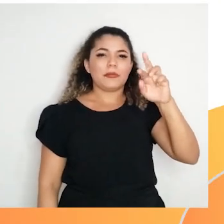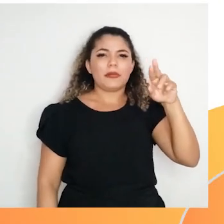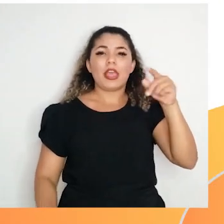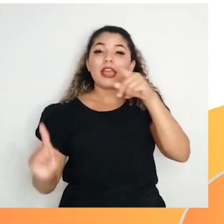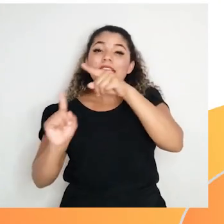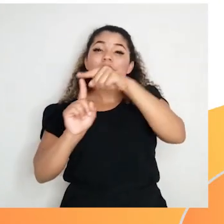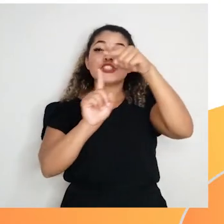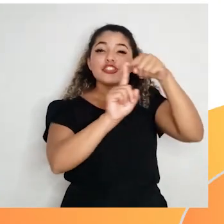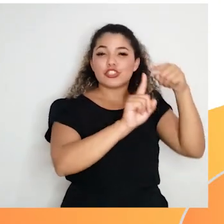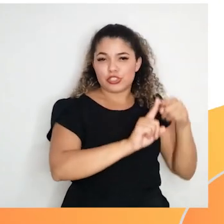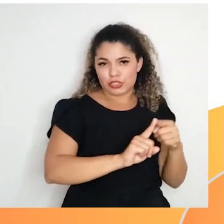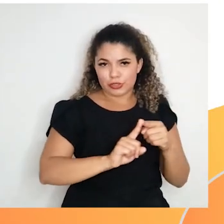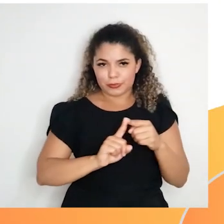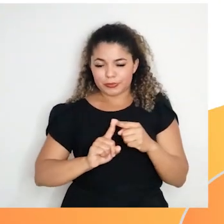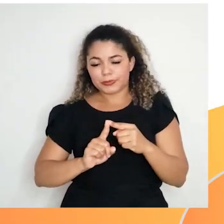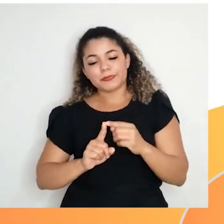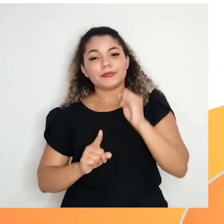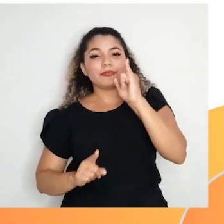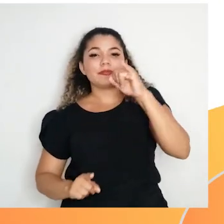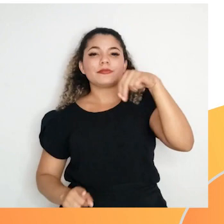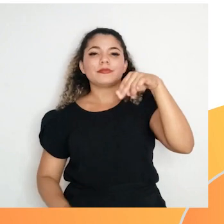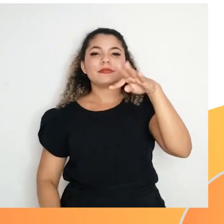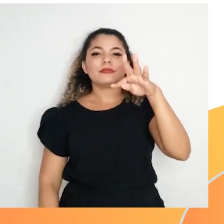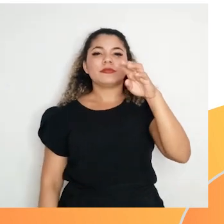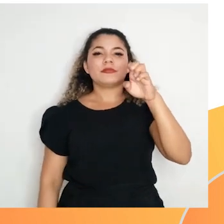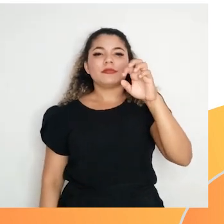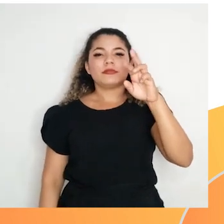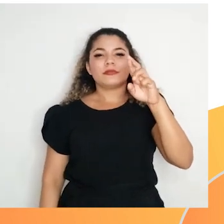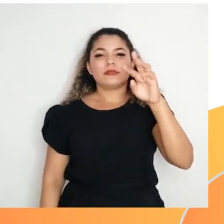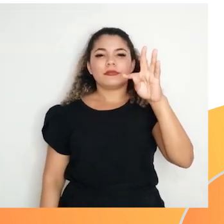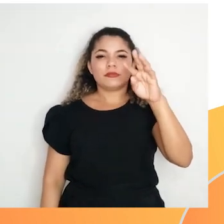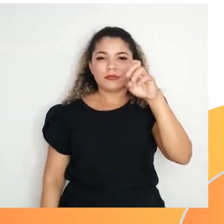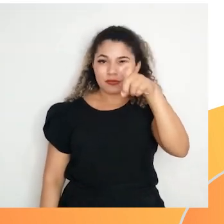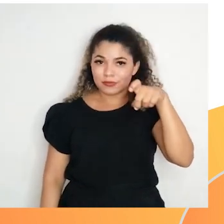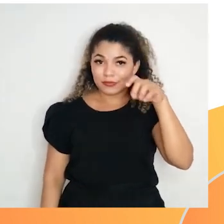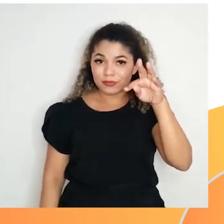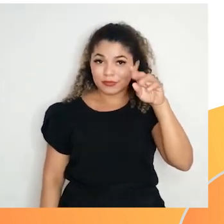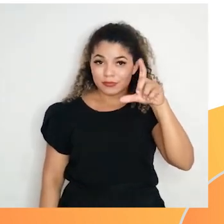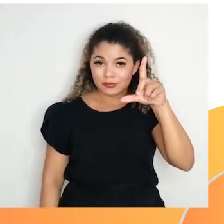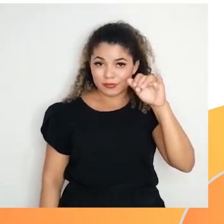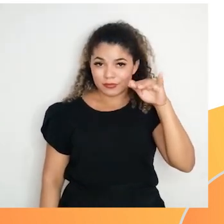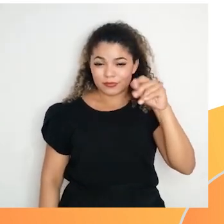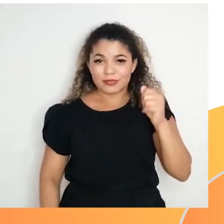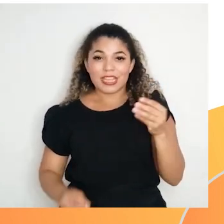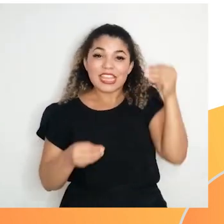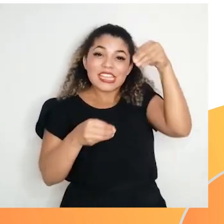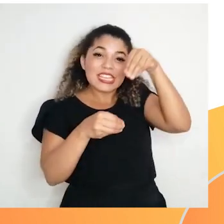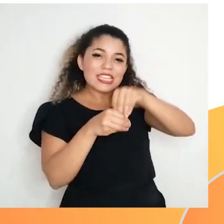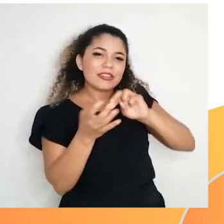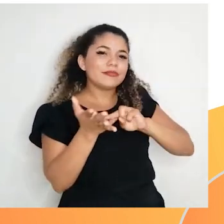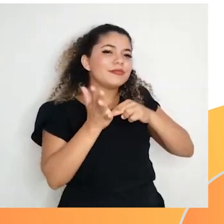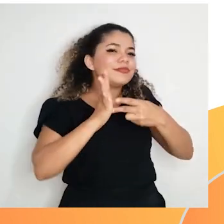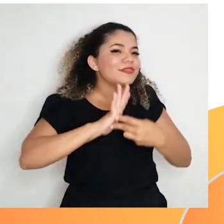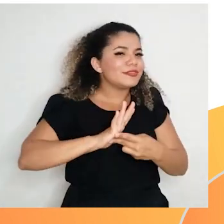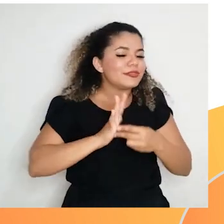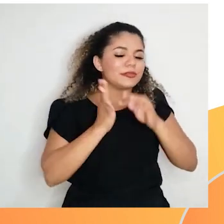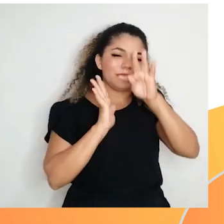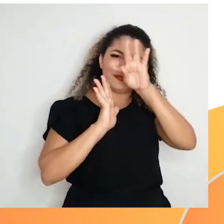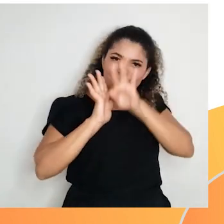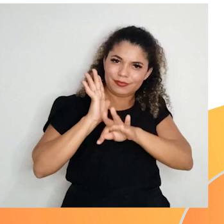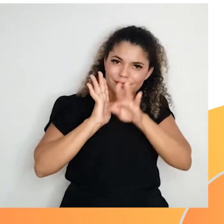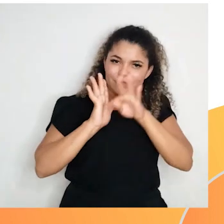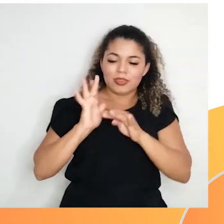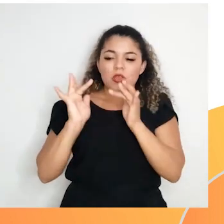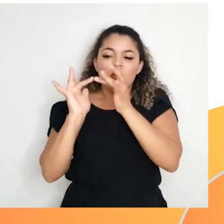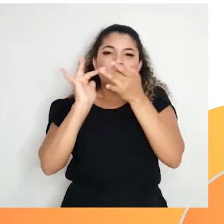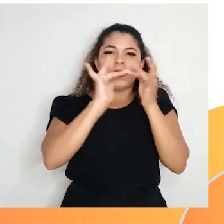Tipos de intertextualidade. Lembra que eu falei para vocês que a intertextualidade, quer dizer dentro,